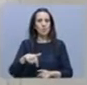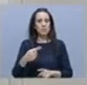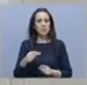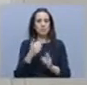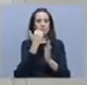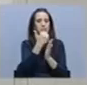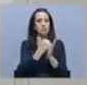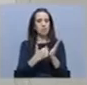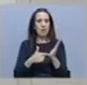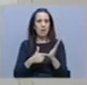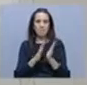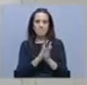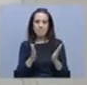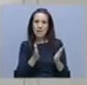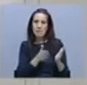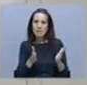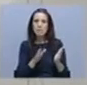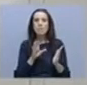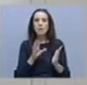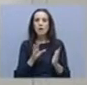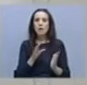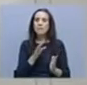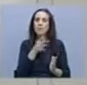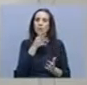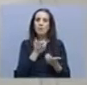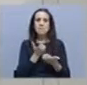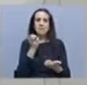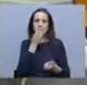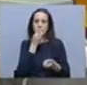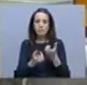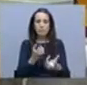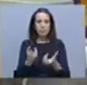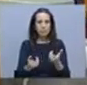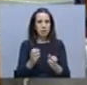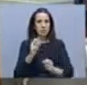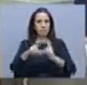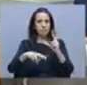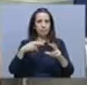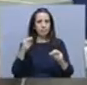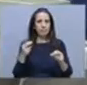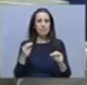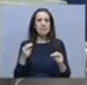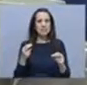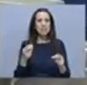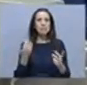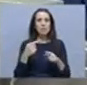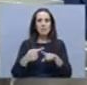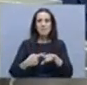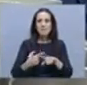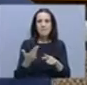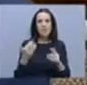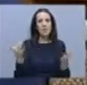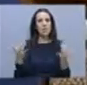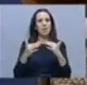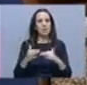cartas, especificamente nesta época, mas que lhes dão uma cor e uma confecção inovadora para atrair os turistas. Fazemos isso